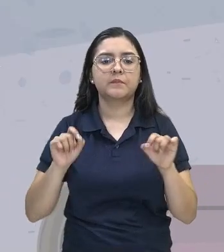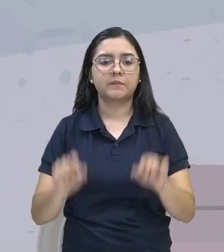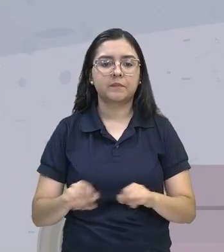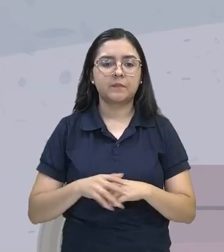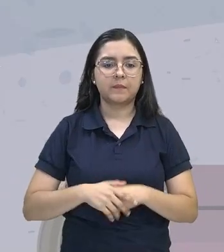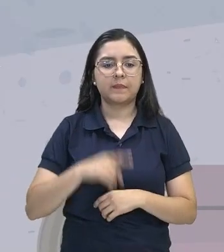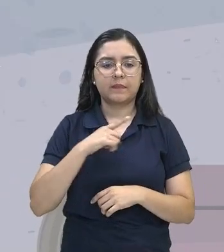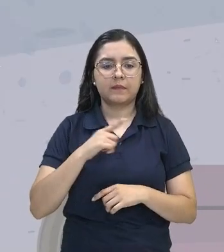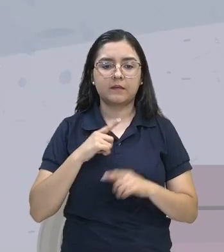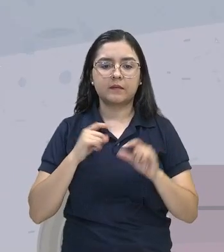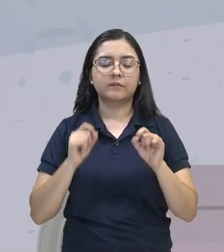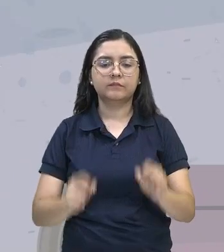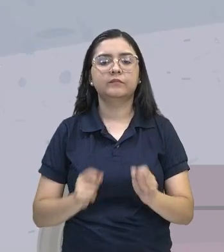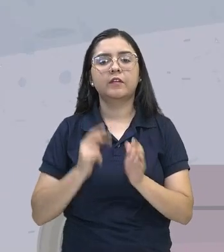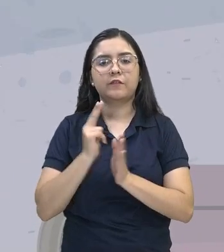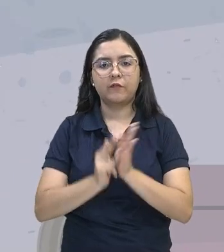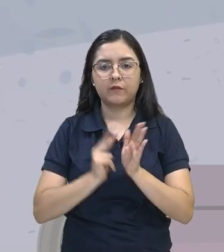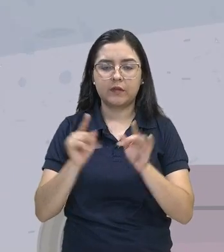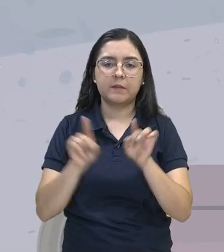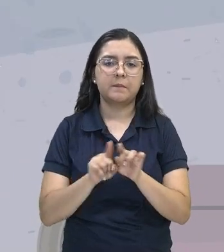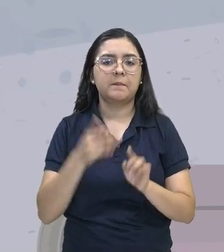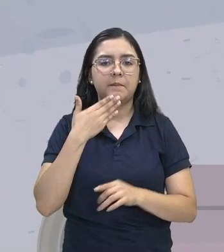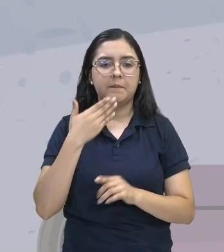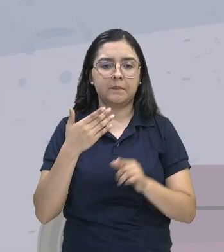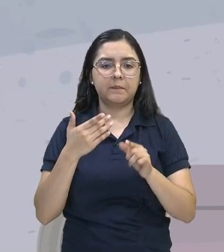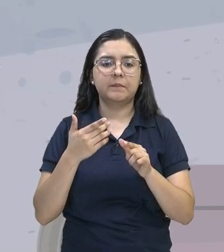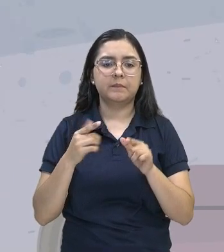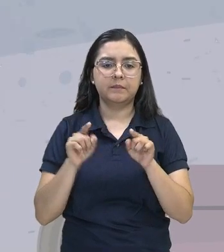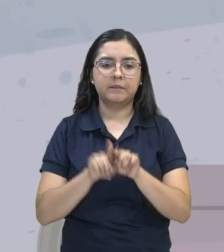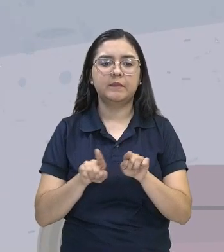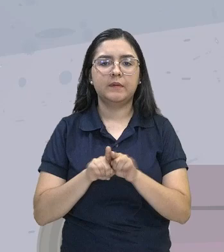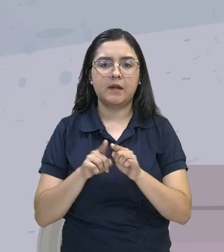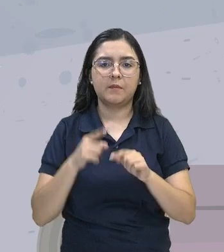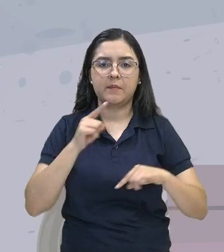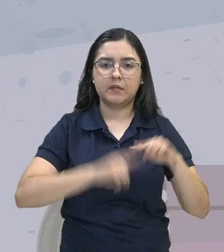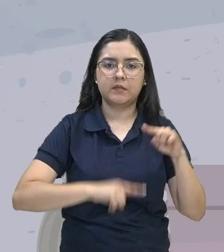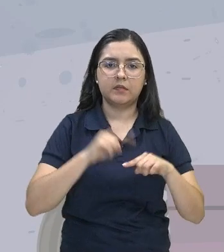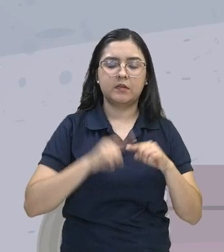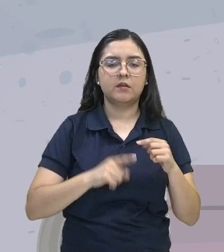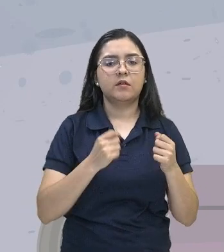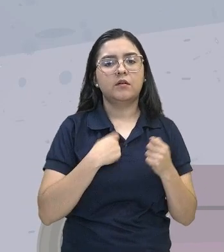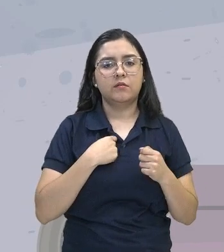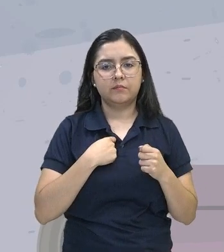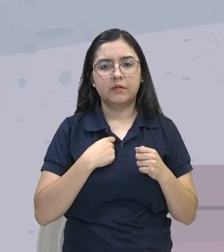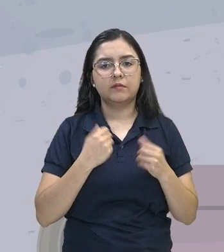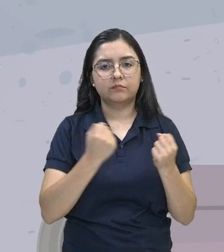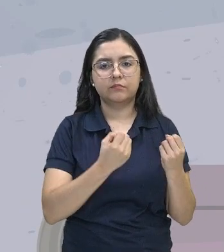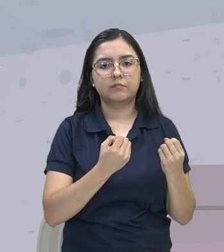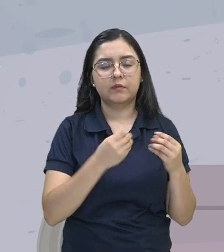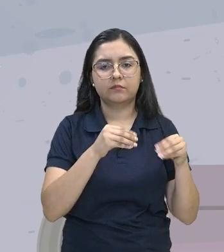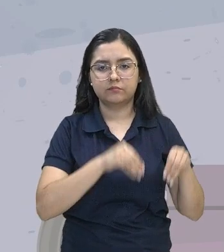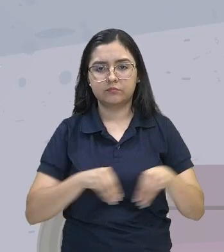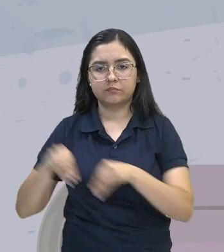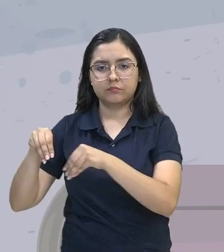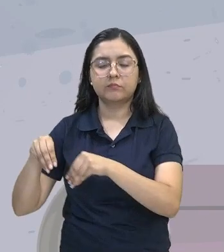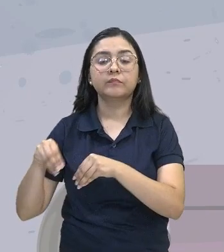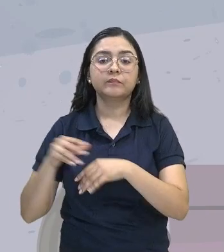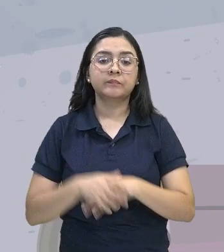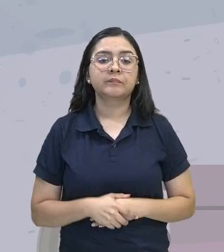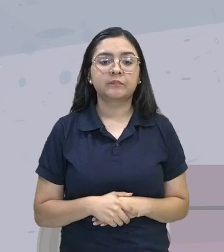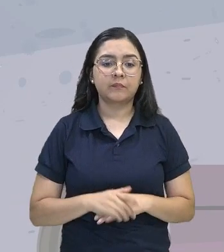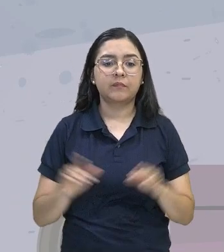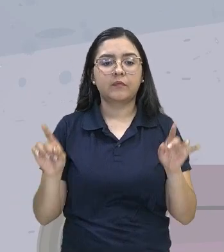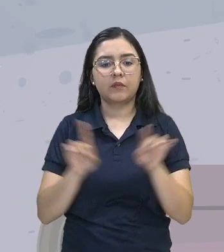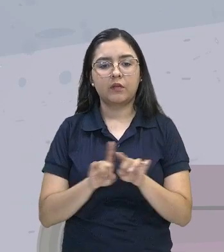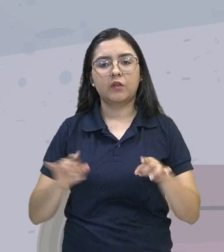Ampliação das ferrovias, justamente para transportar essa mercadoria de um ponto ao outro e, basicamente, vai se utilizar